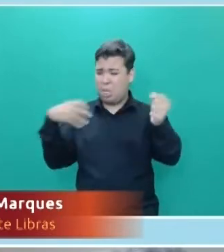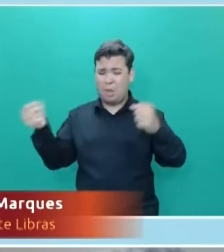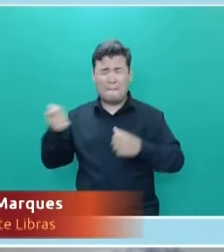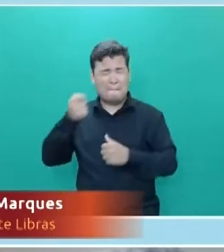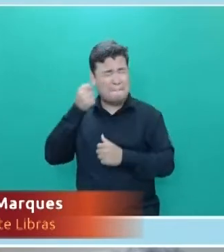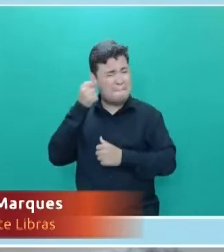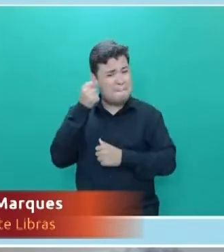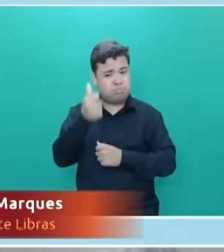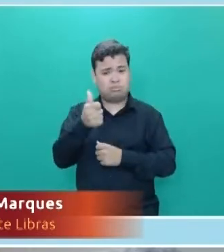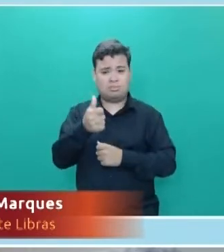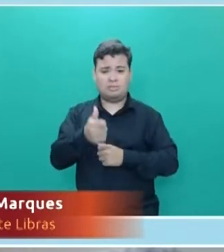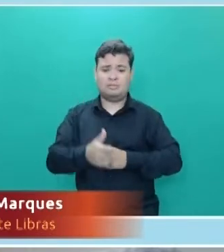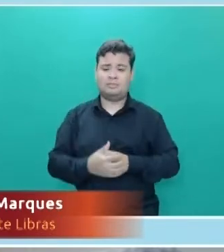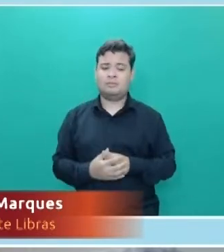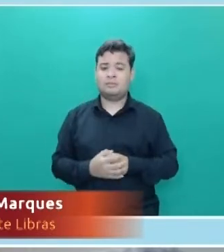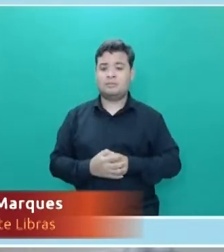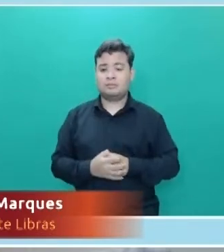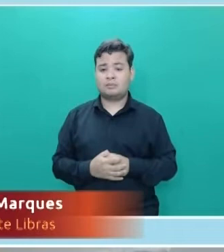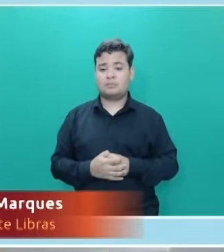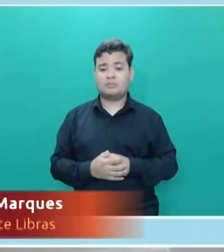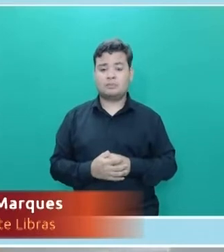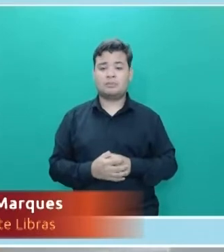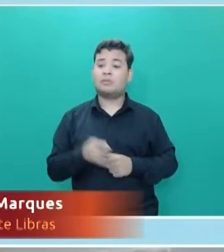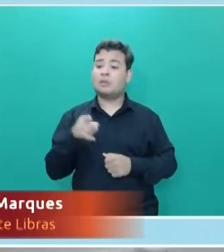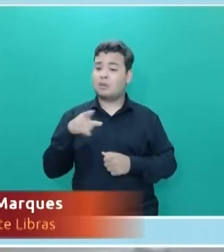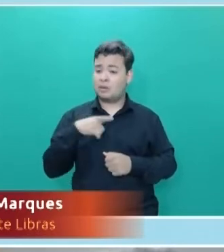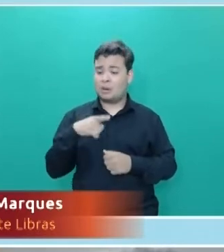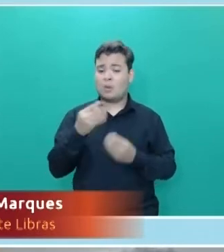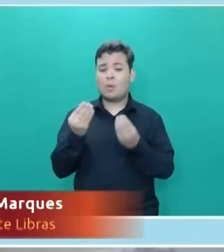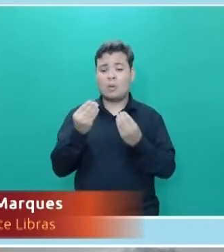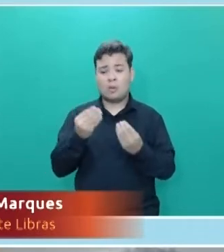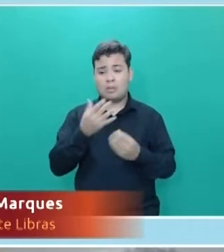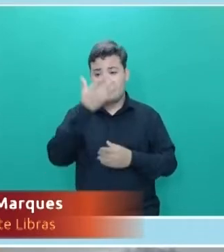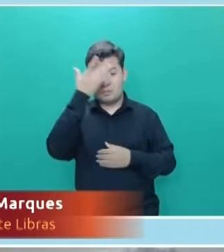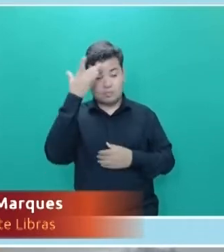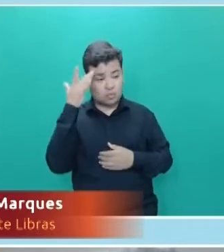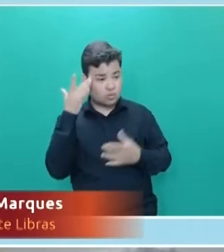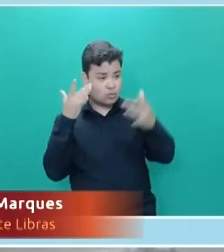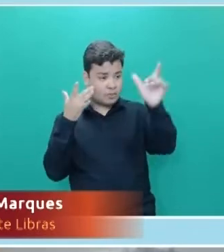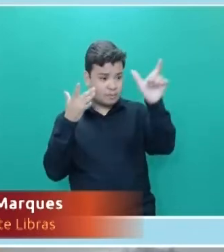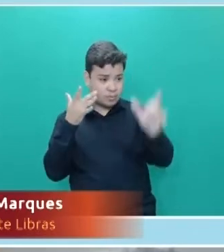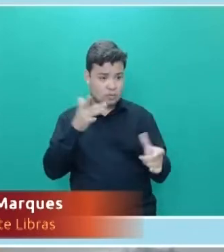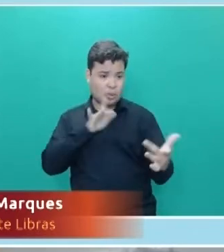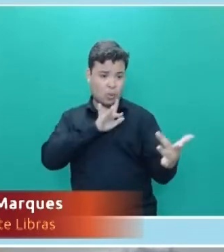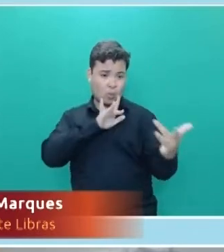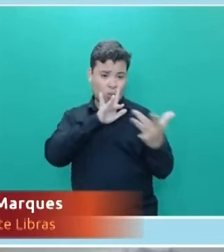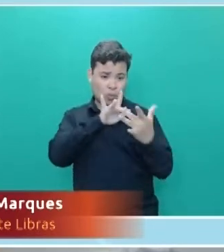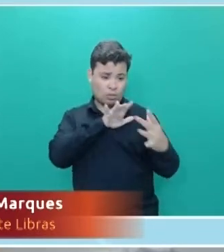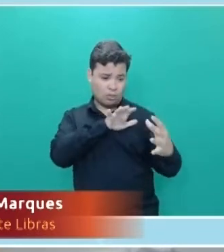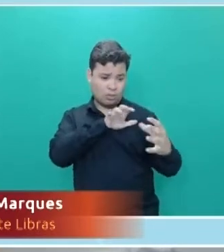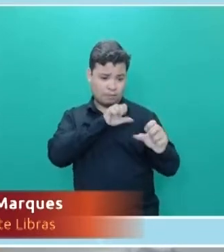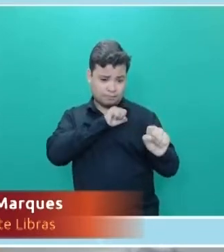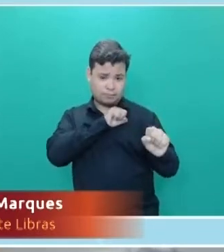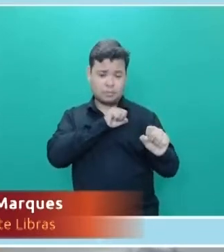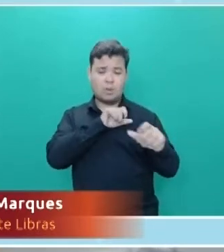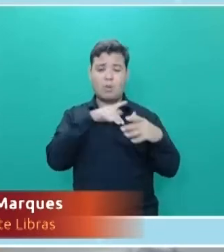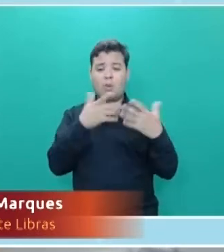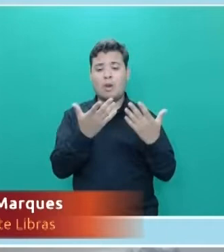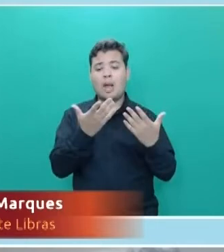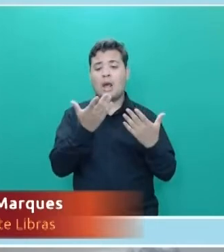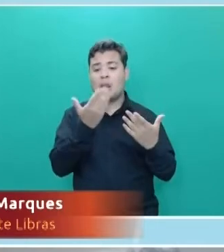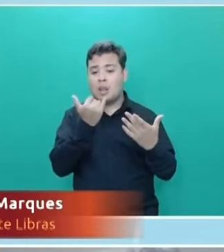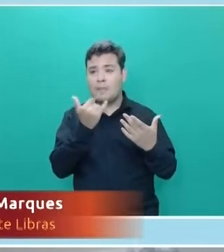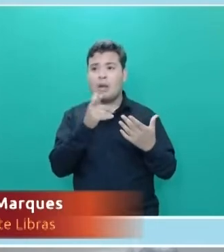muito fácil pegar. É uma transmissão de contato entre pessoas, alimentos e águas contaminadas, contatos